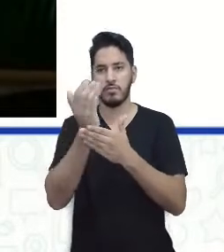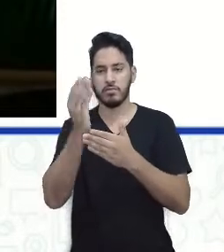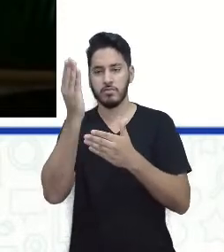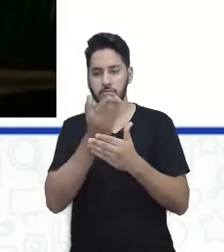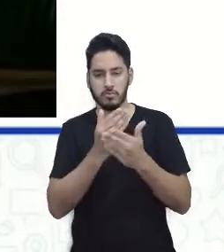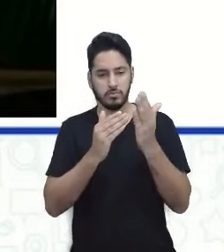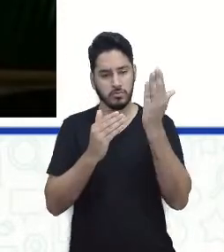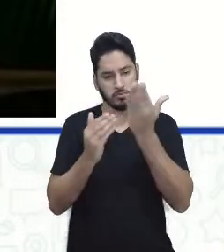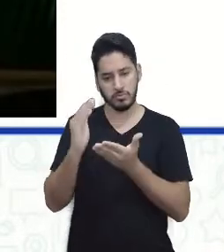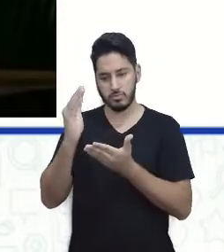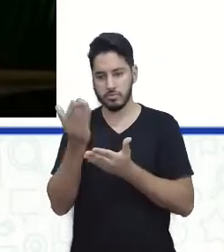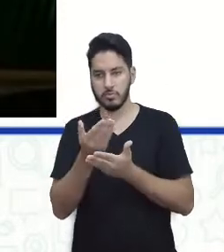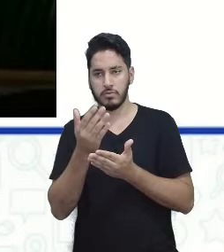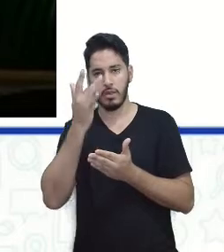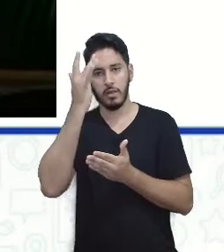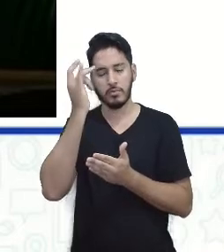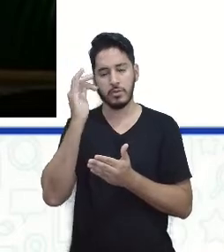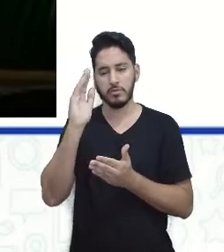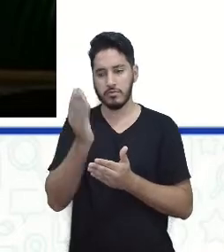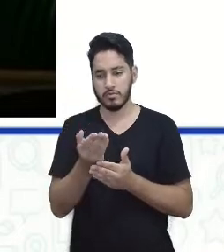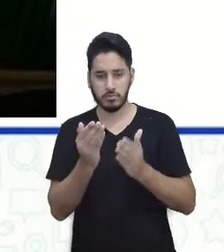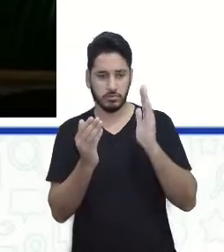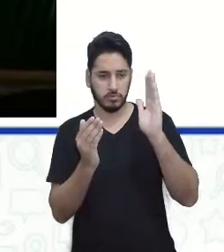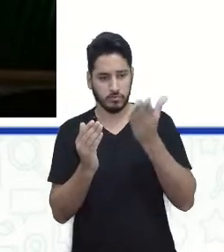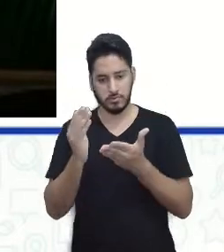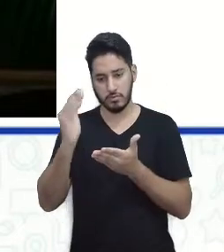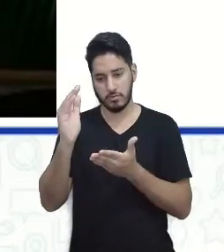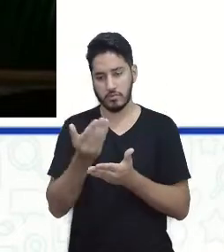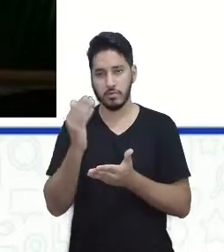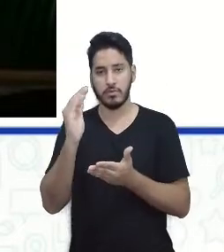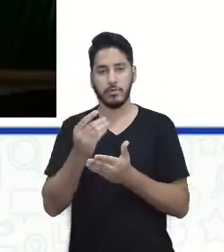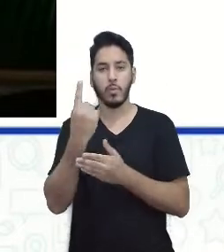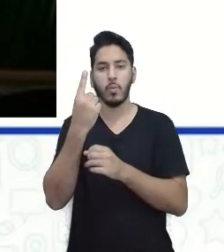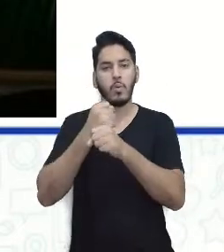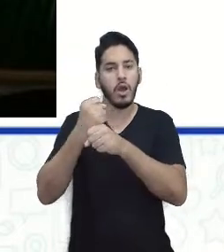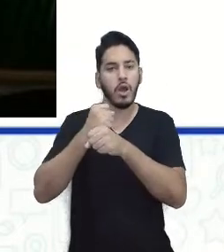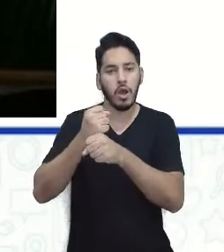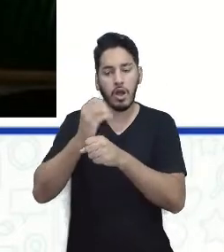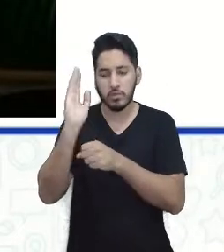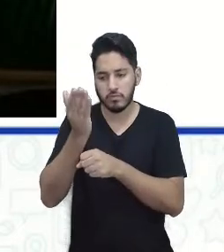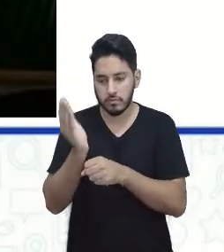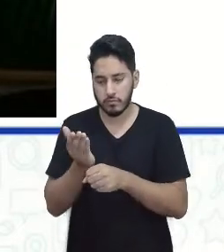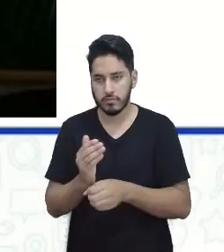tracinho, amanhã faz outro, e leva um ano para fazer isso.